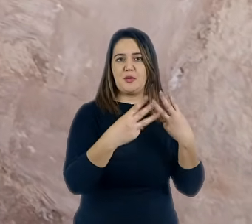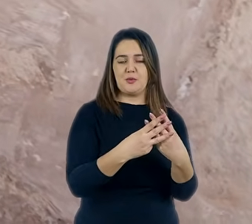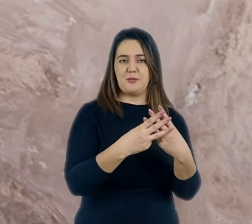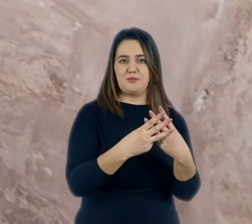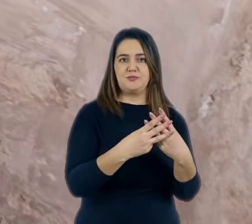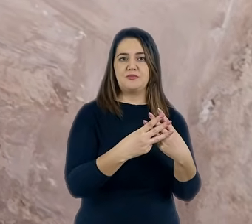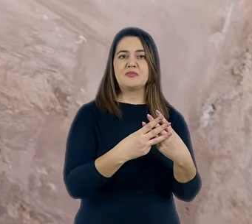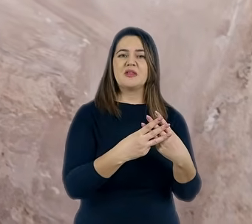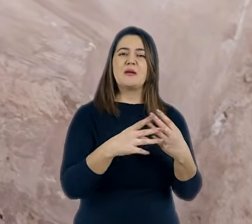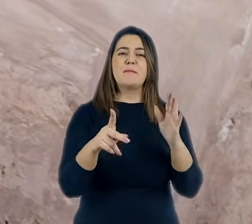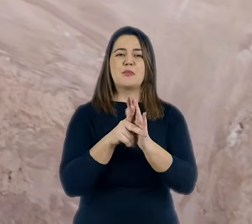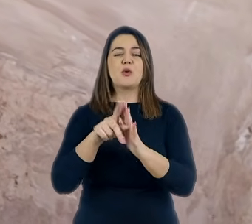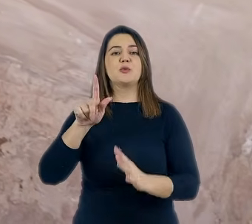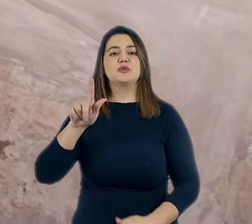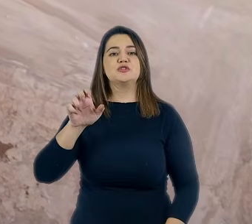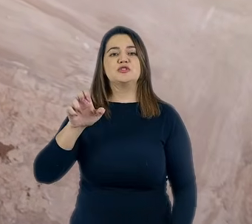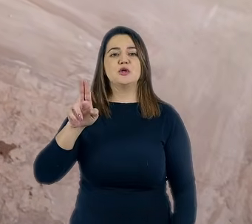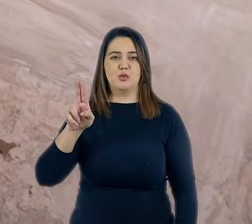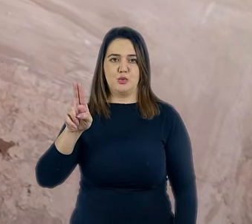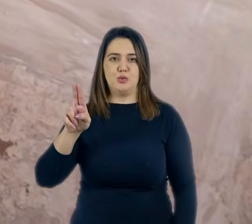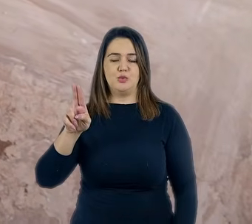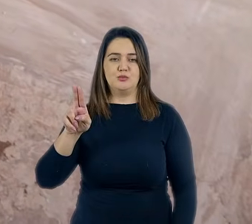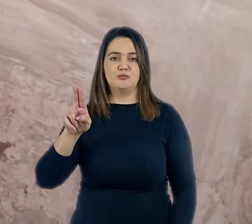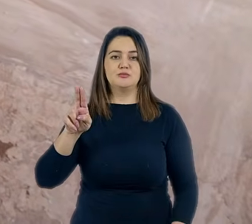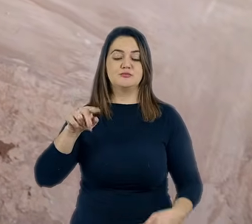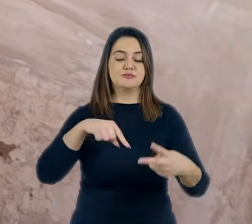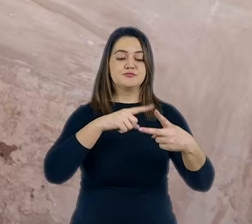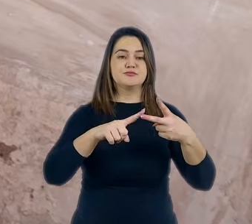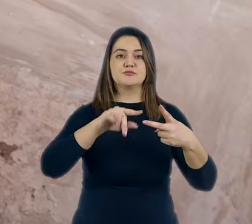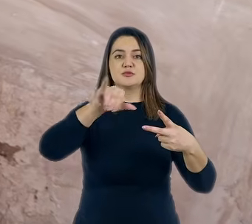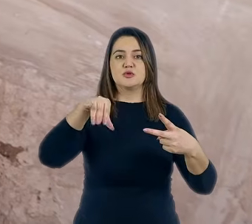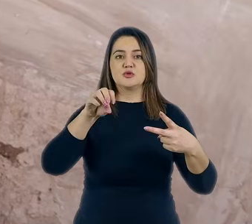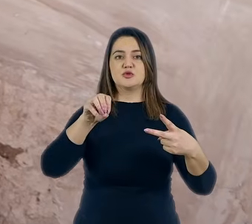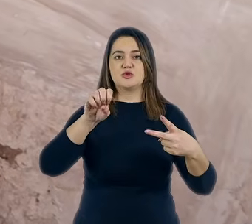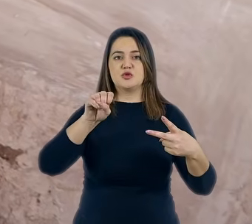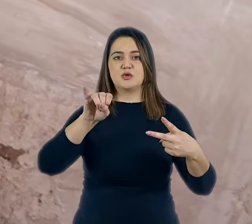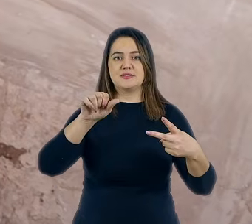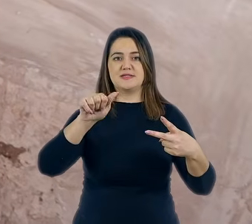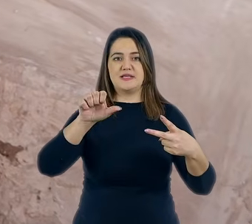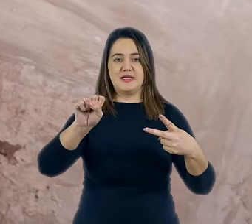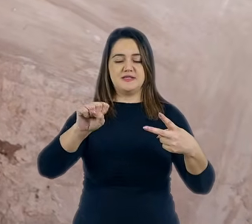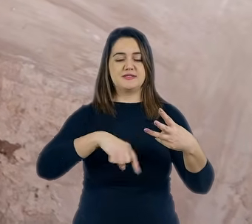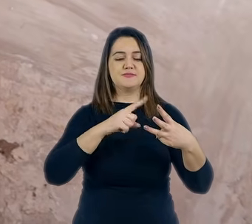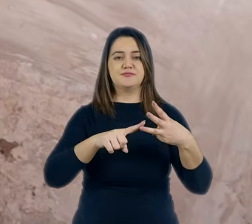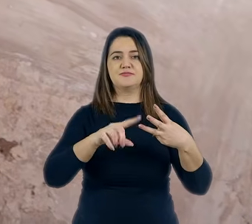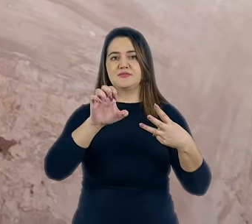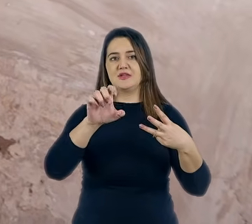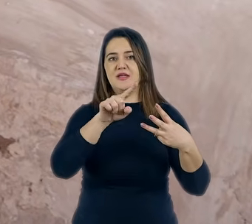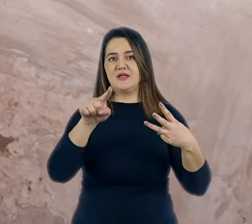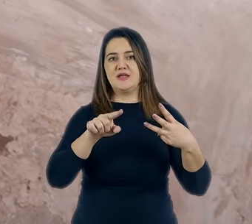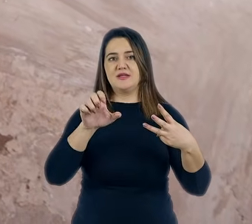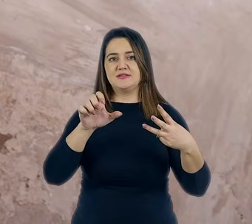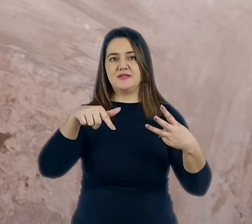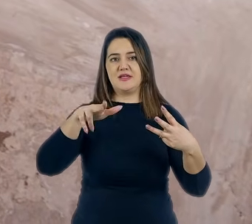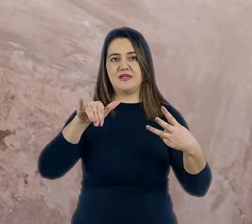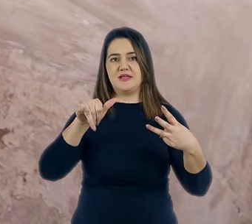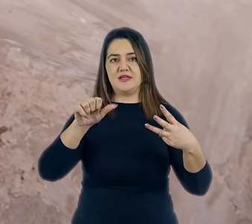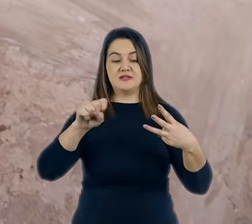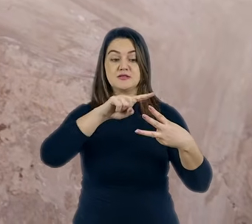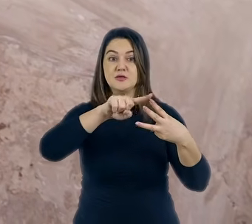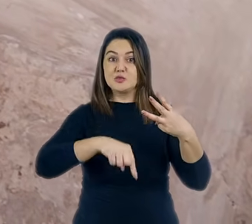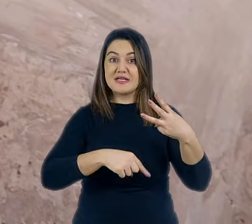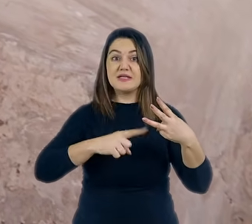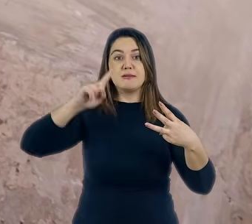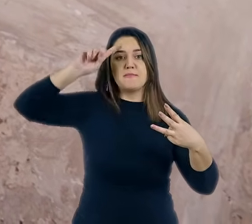de Jeú, ocorrida mais no Reino do Norte, em Israel, a reforma de Josias e a reforma de Ezequias,